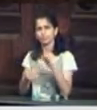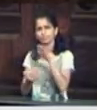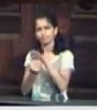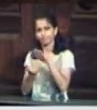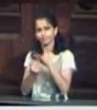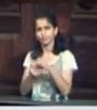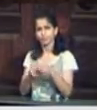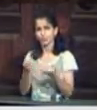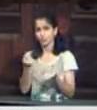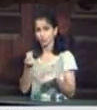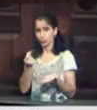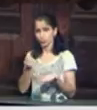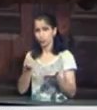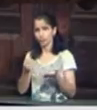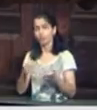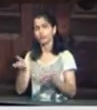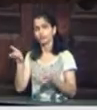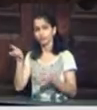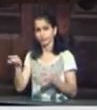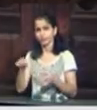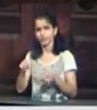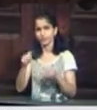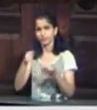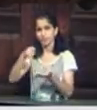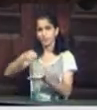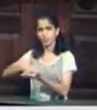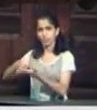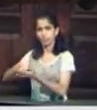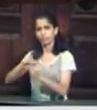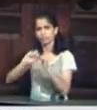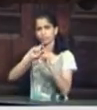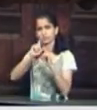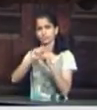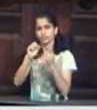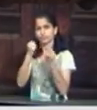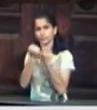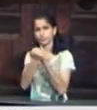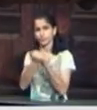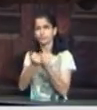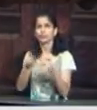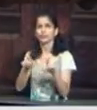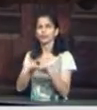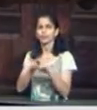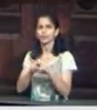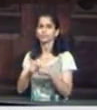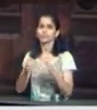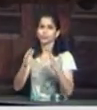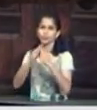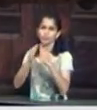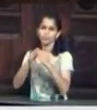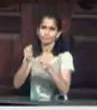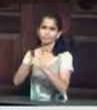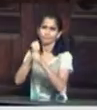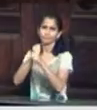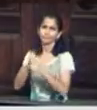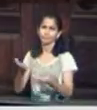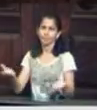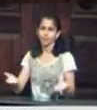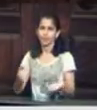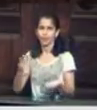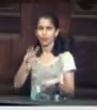os recursos que garantem o pagamento do aluguel social e uma política de habitação não